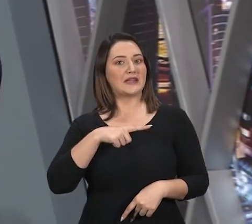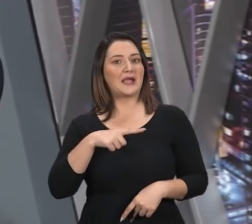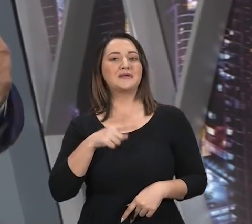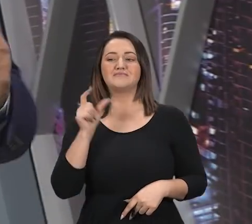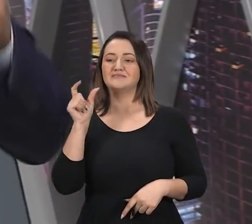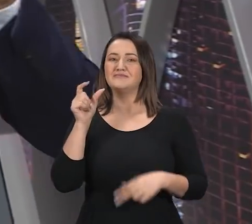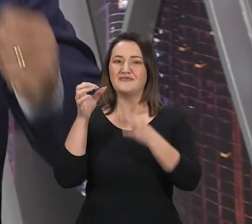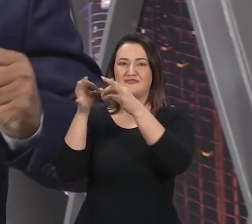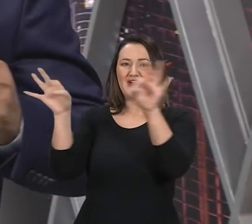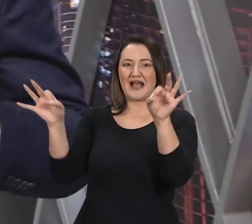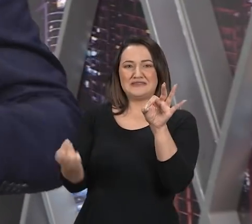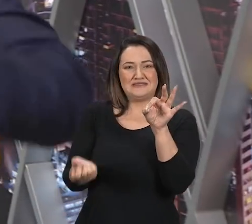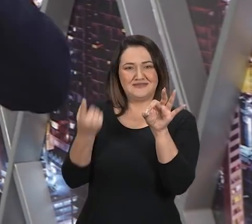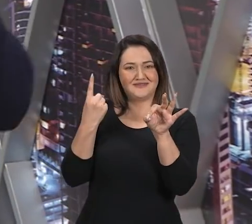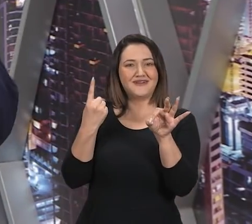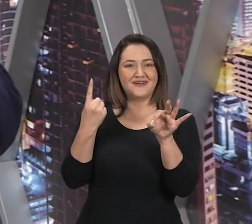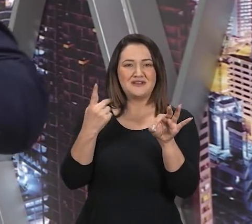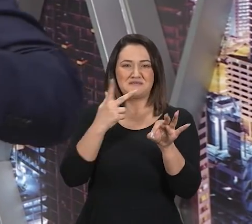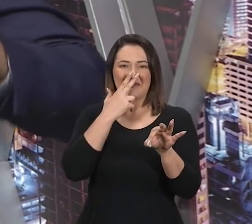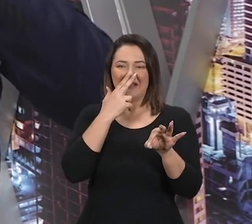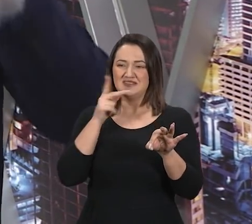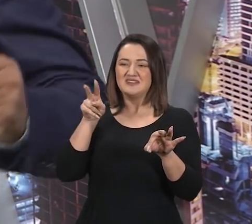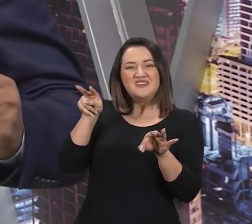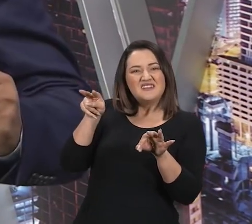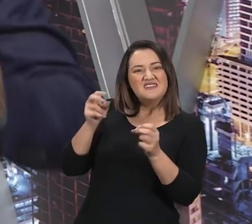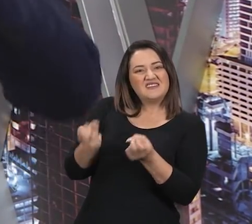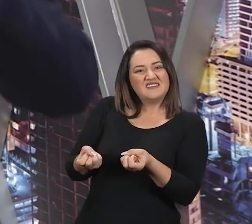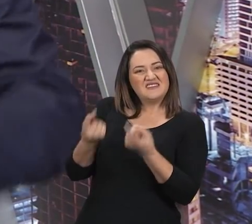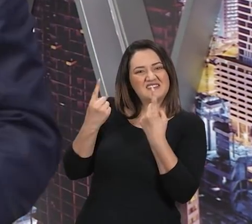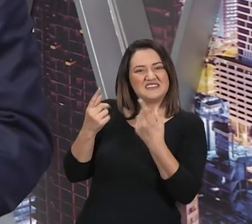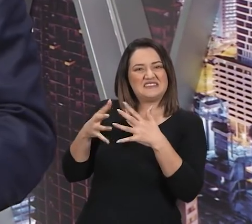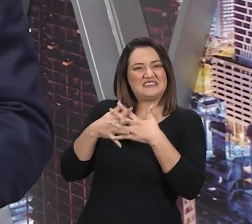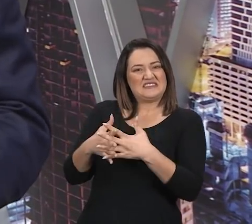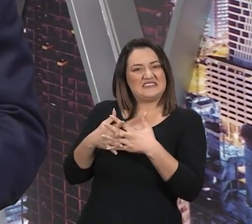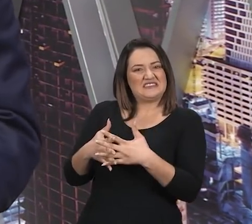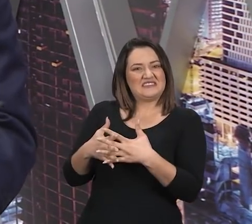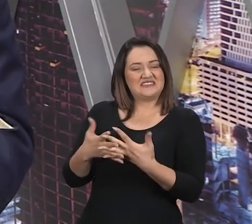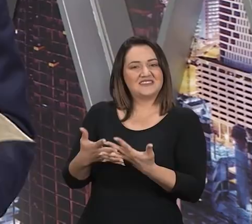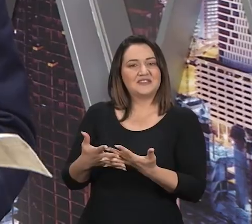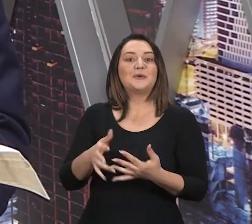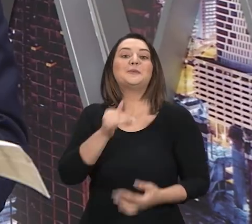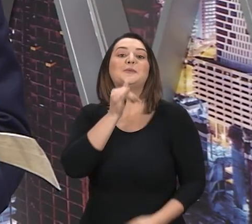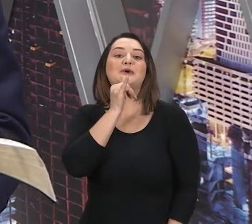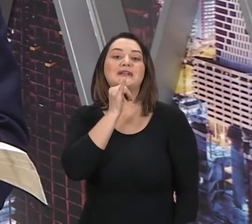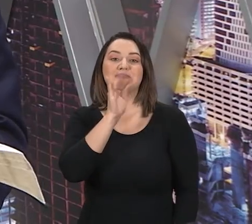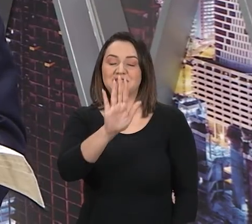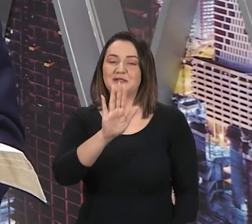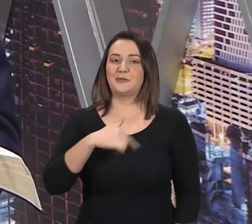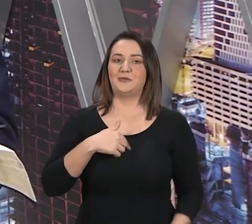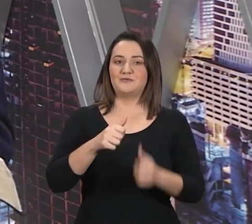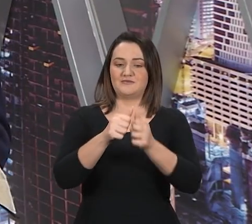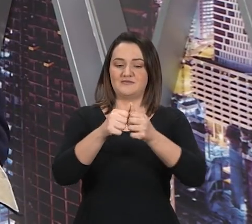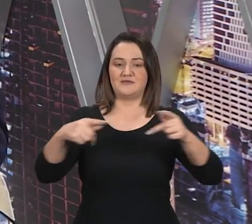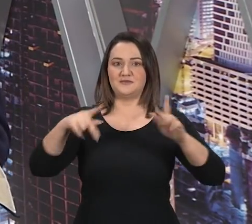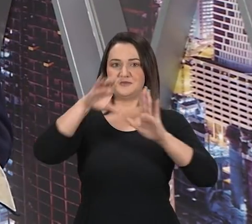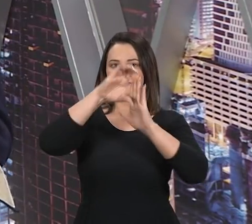expressões bem estranhas, bem complicadas. Quer ver? Vou dar um exemplo. Vamos para Apocalipse 12,